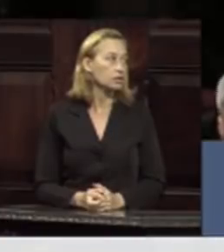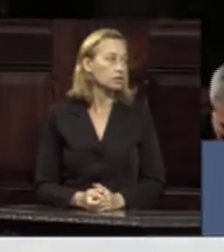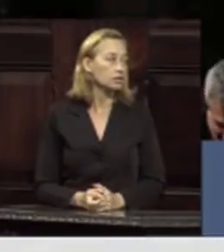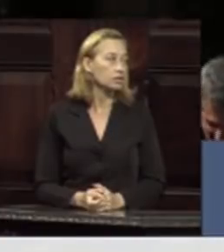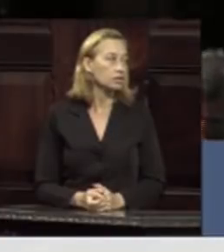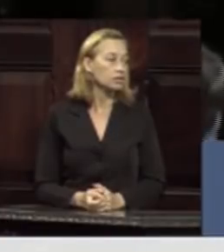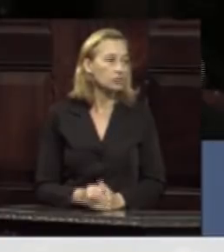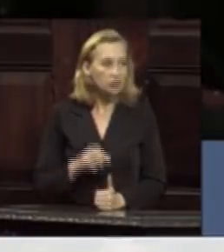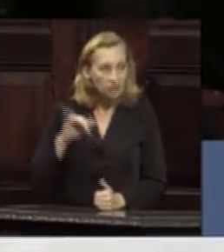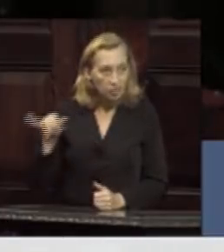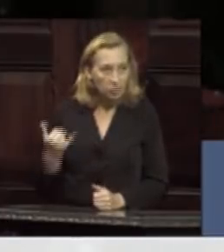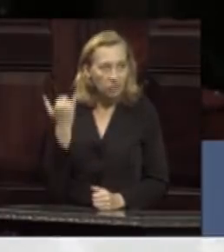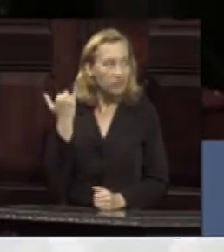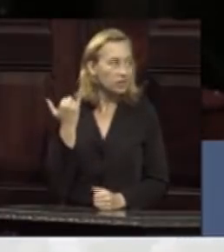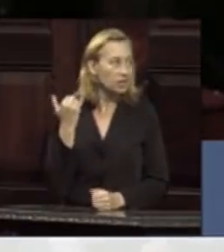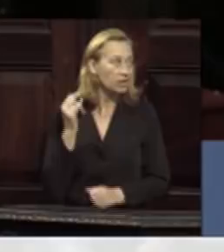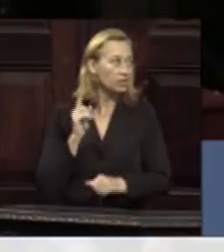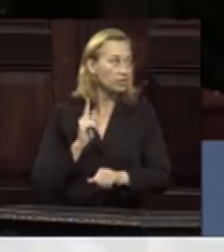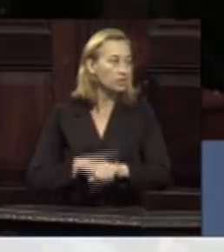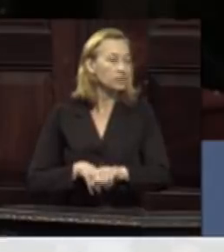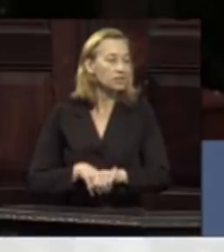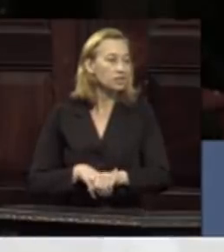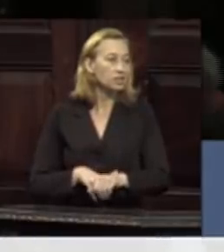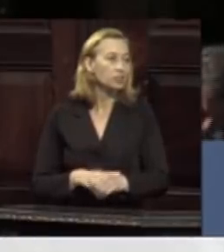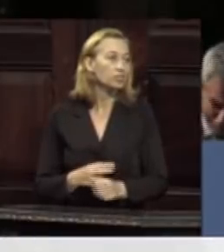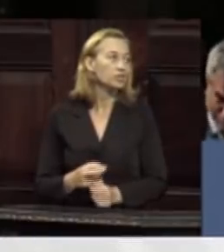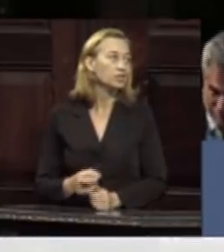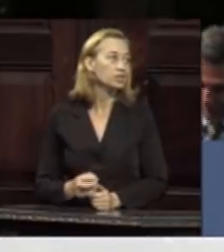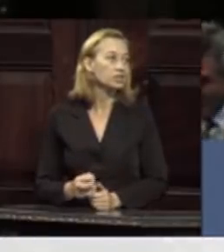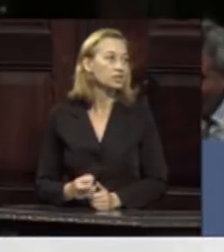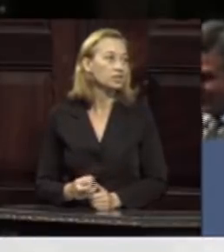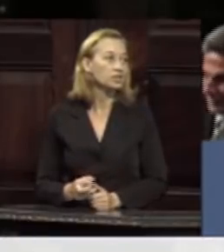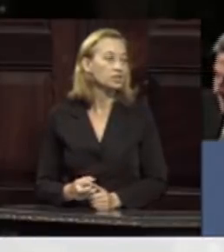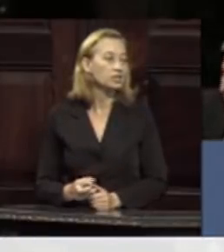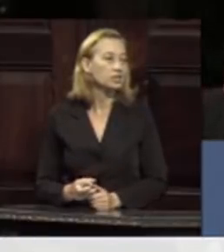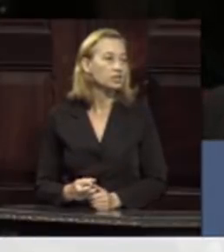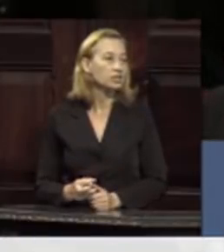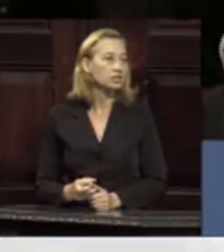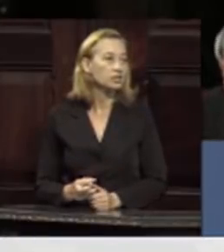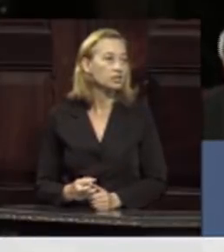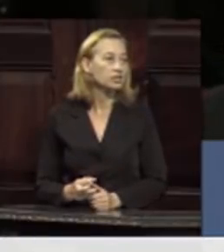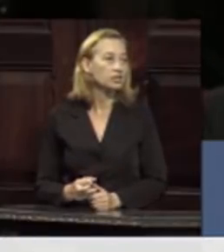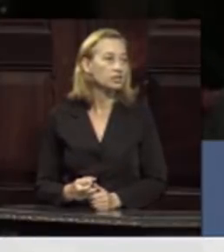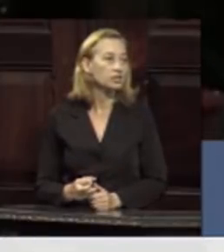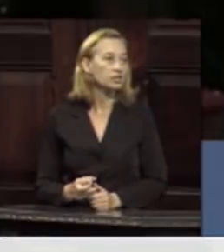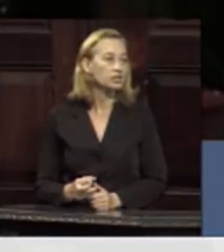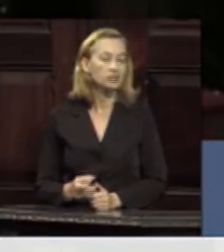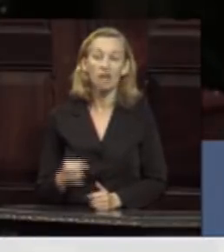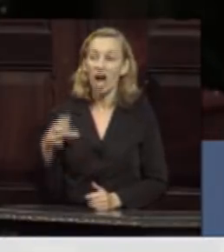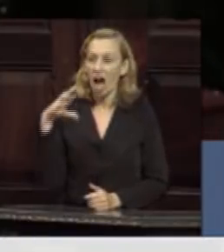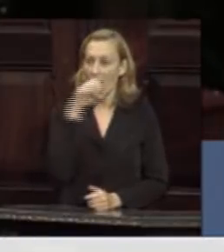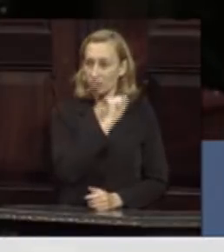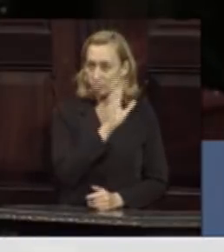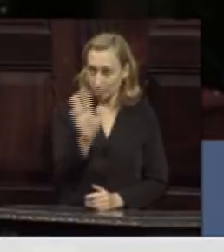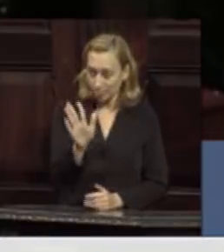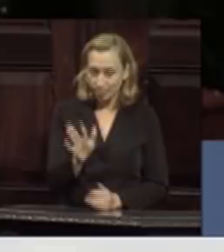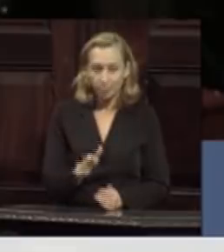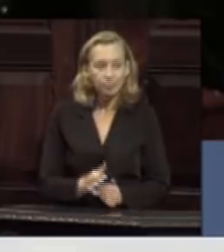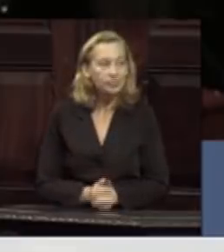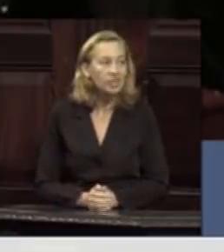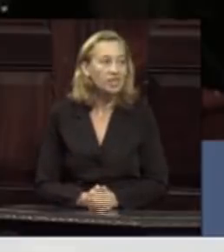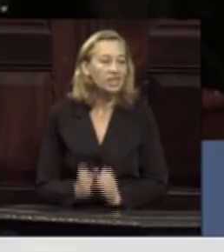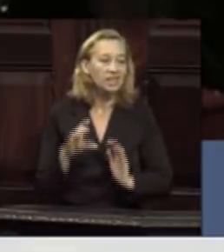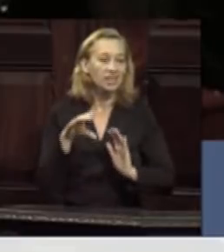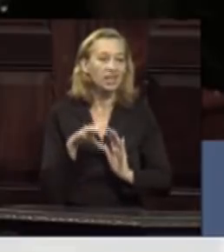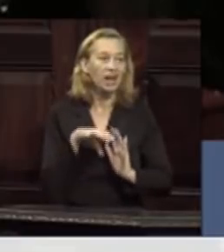aproveitar o tempo todo, mas Vossa Excelência já explicou a emenda 3, 4 vezes, se puder ser rápido. Rapidamente, a